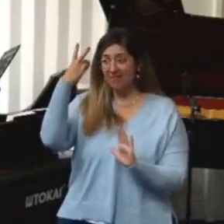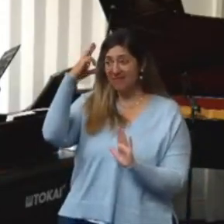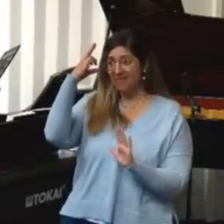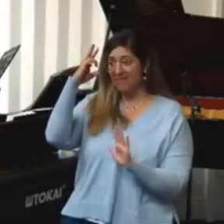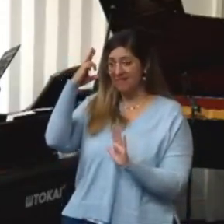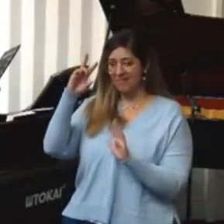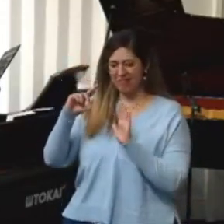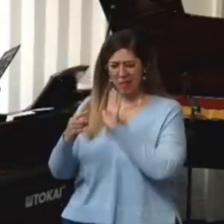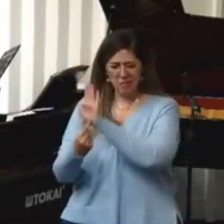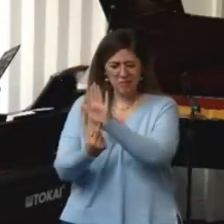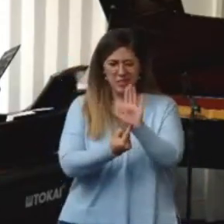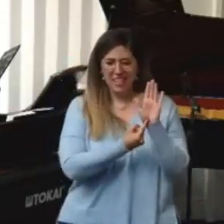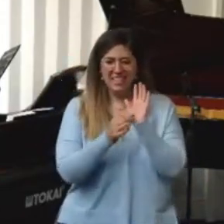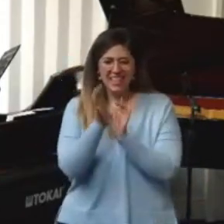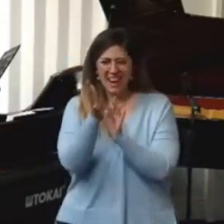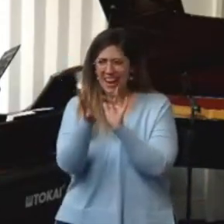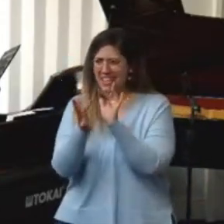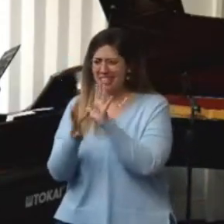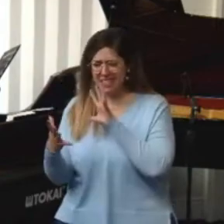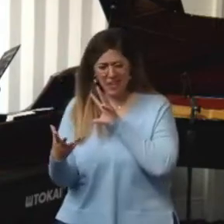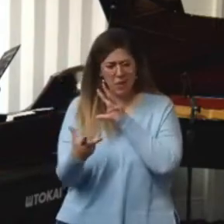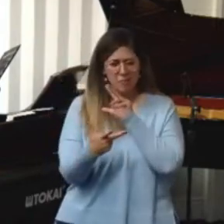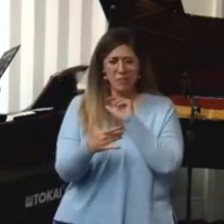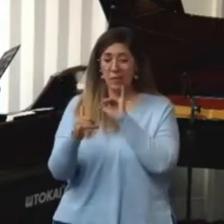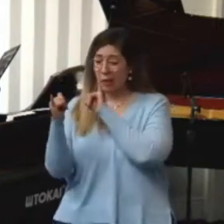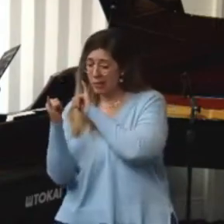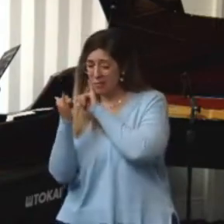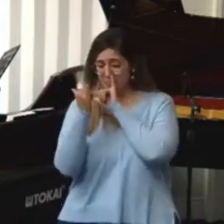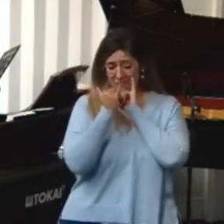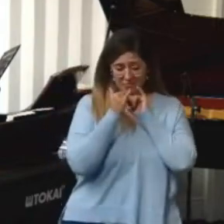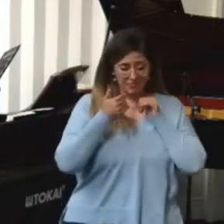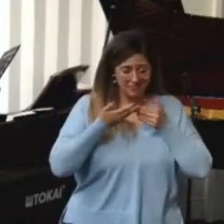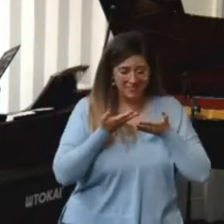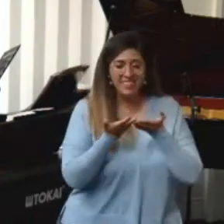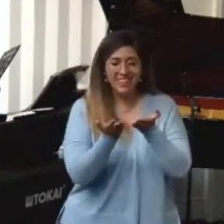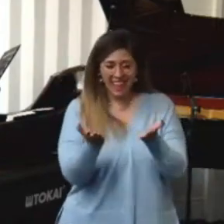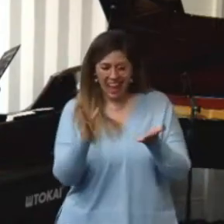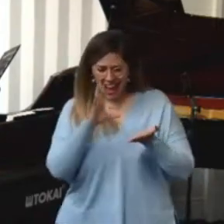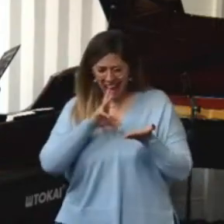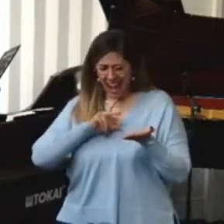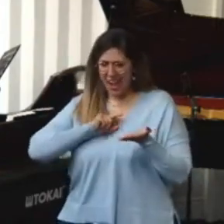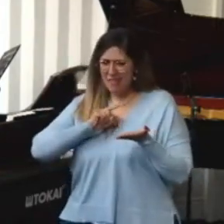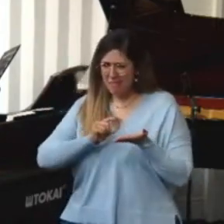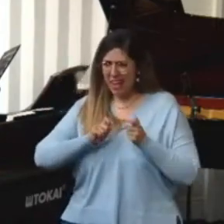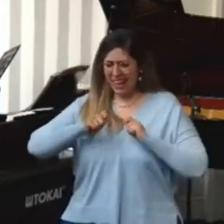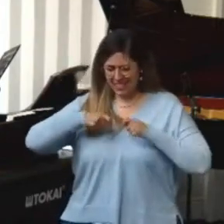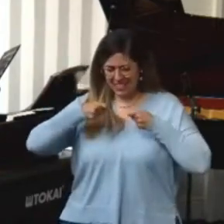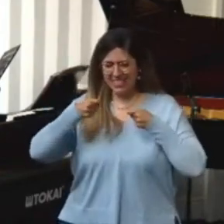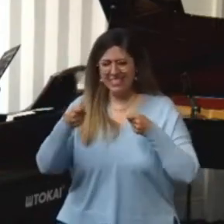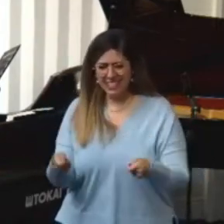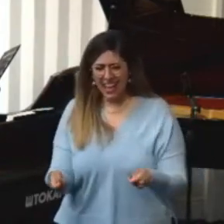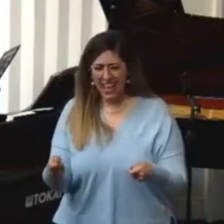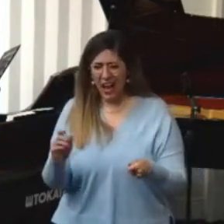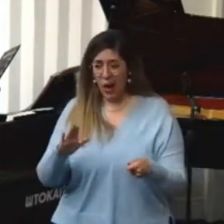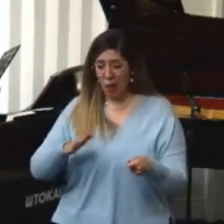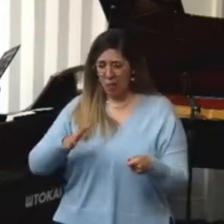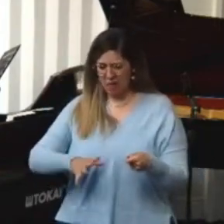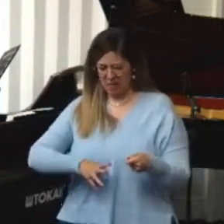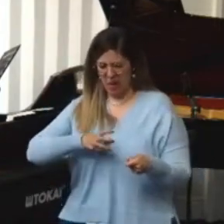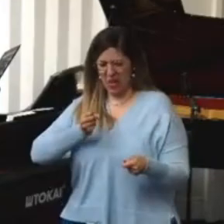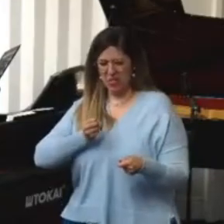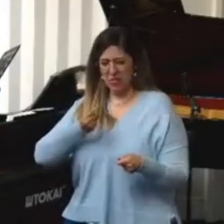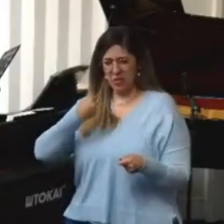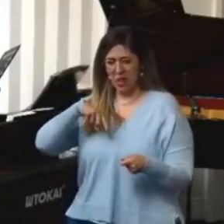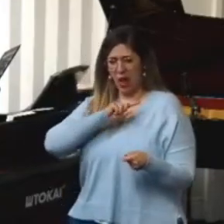no mundo, poder para perdoar, poder para amar quando são odiados. Os cristãos precisam de muito poder